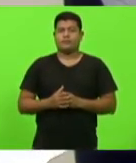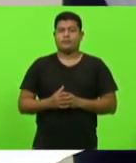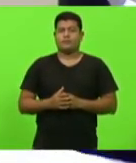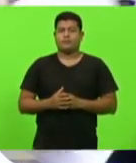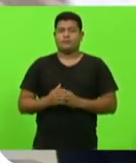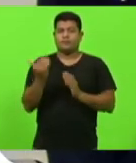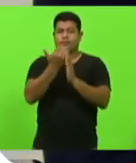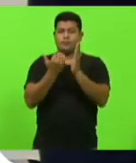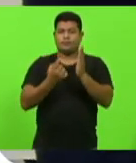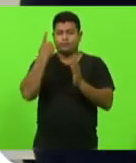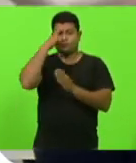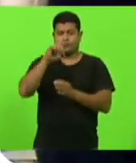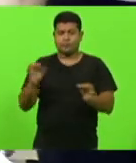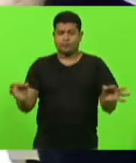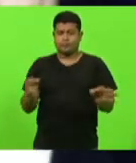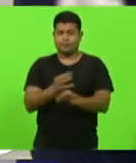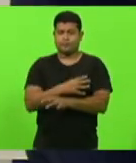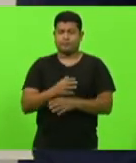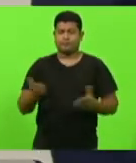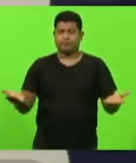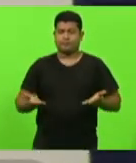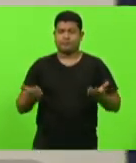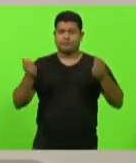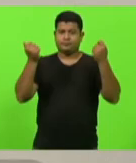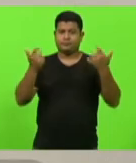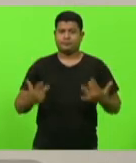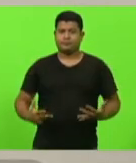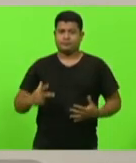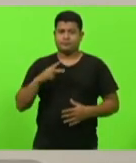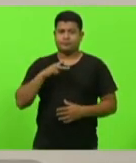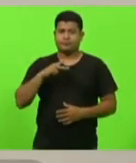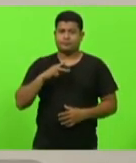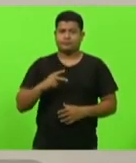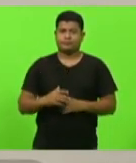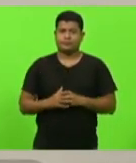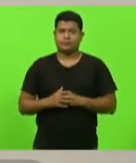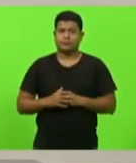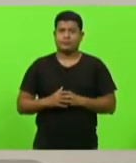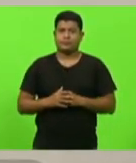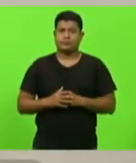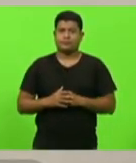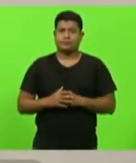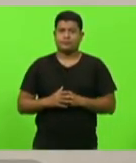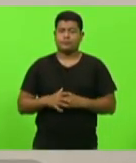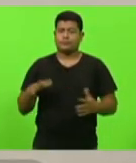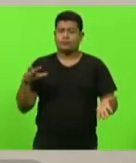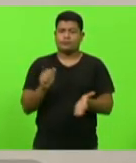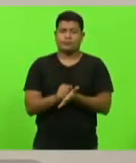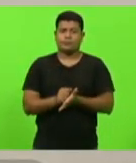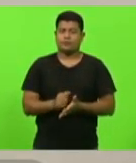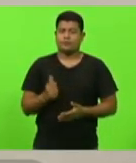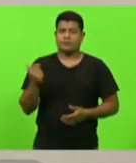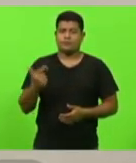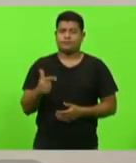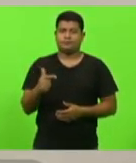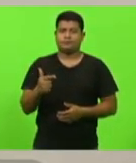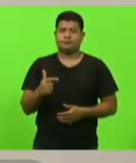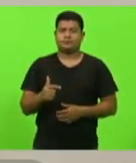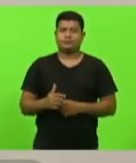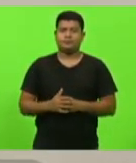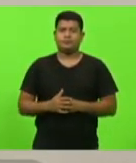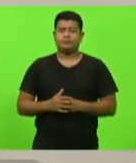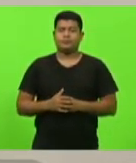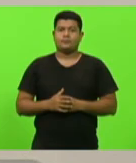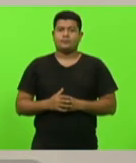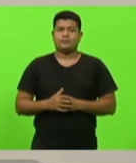Encerrada a ordem do dia, passamos para explicações pessoais. Não havendo nenhum deputado inscrito para